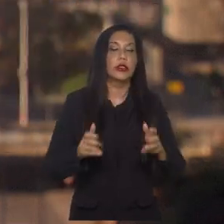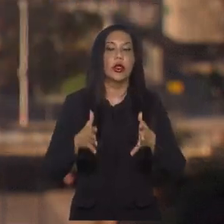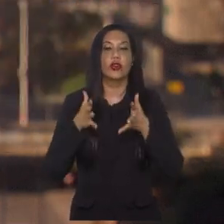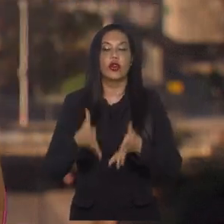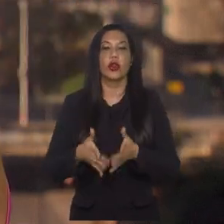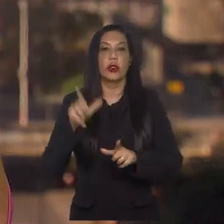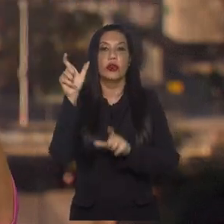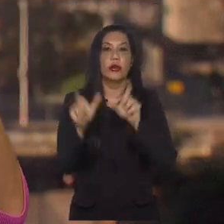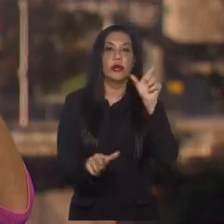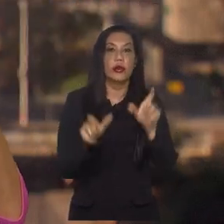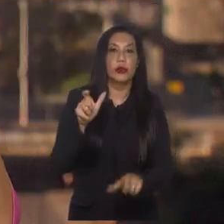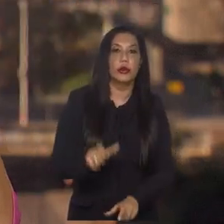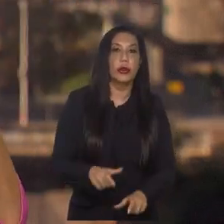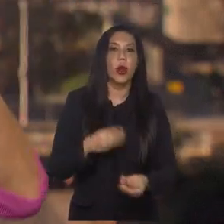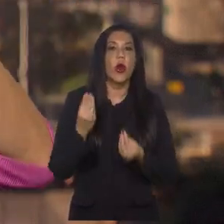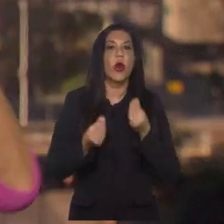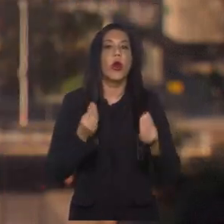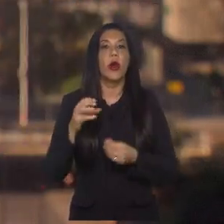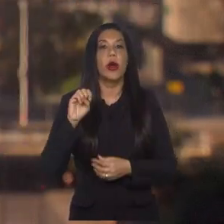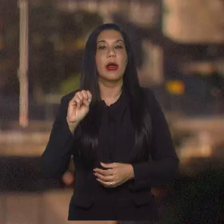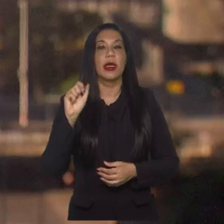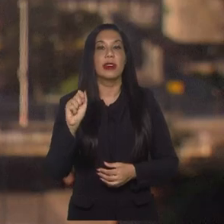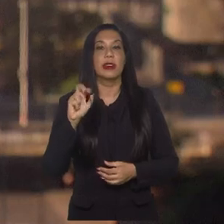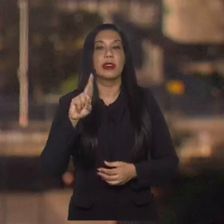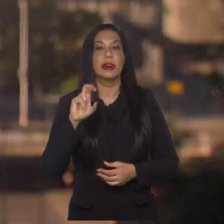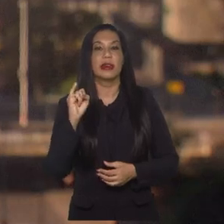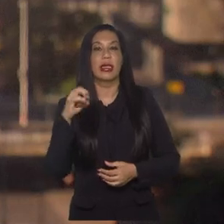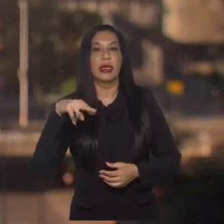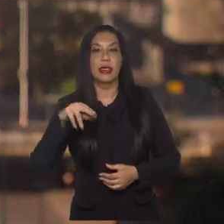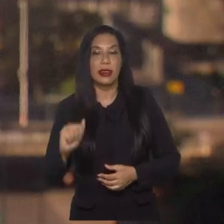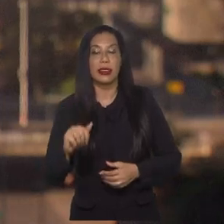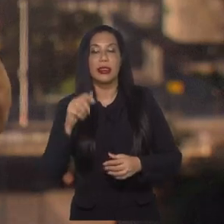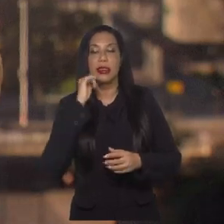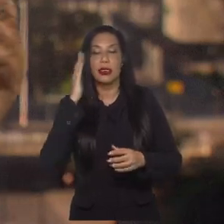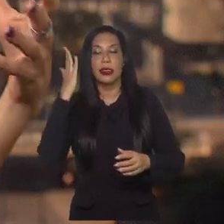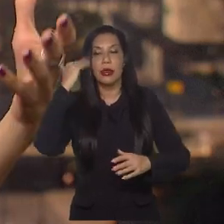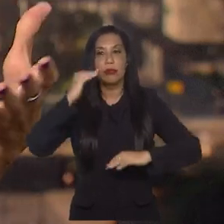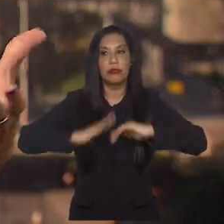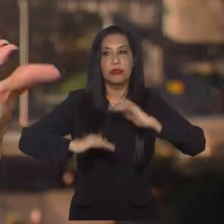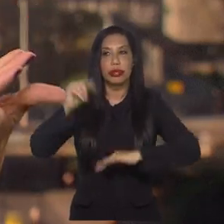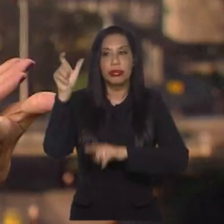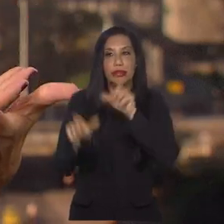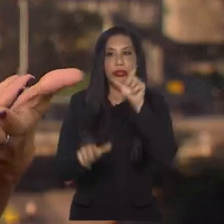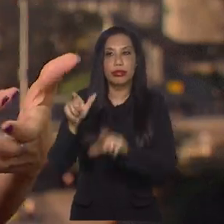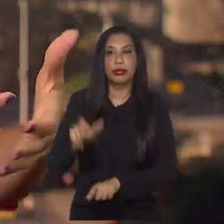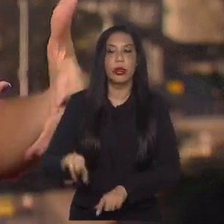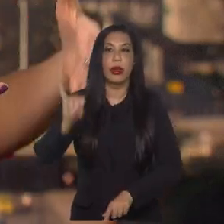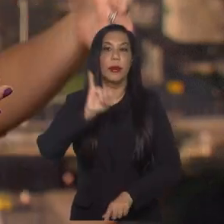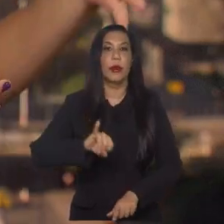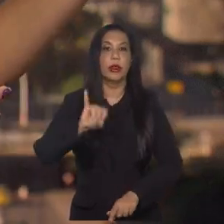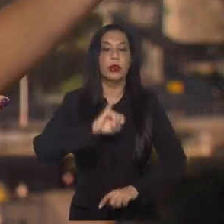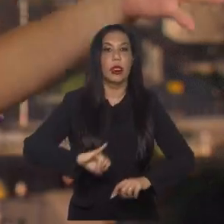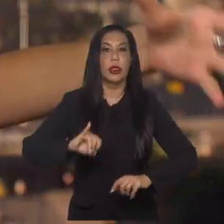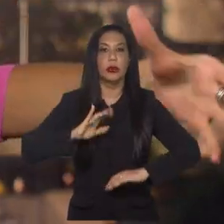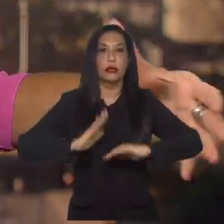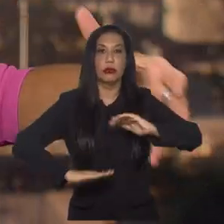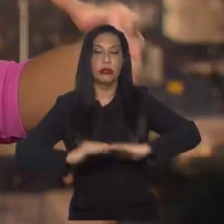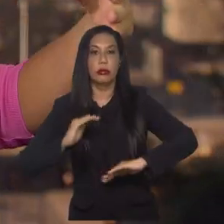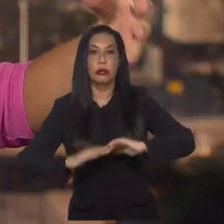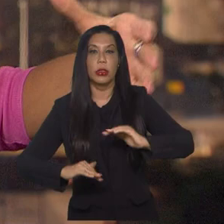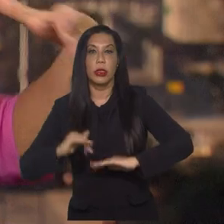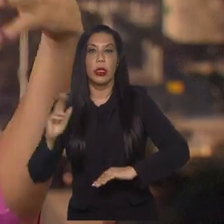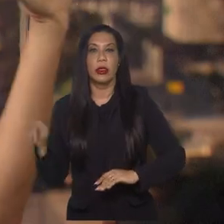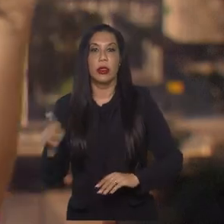elas falaram de como a Sarina soube unir todas elas, né? Muito importante, de fato mesmo, essa técnica chegar